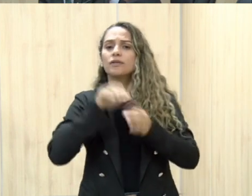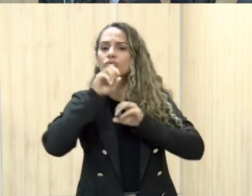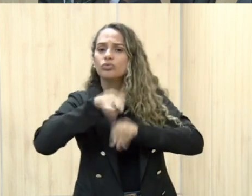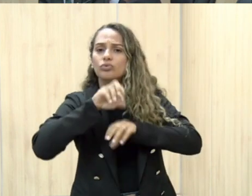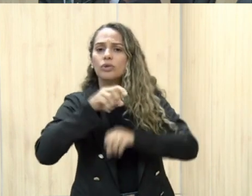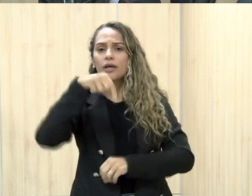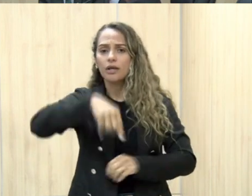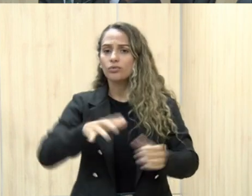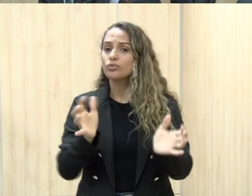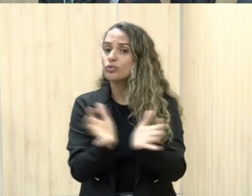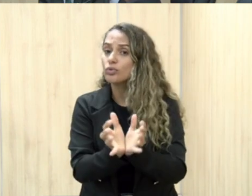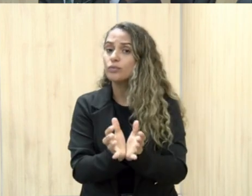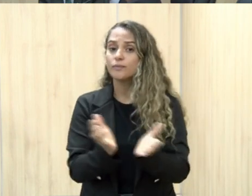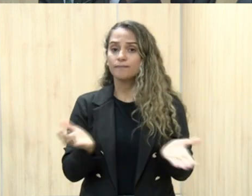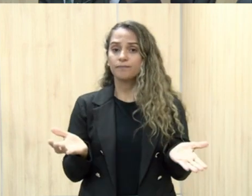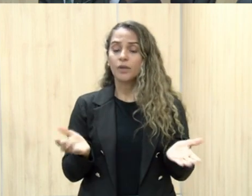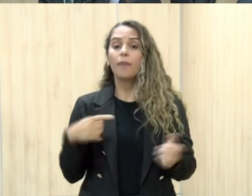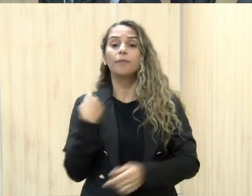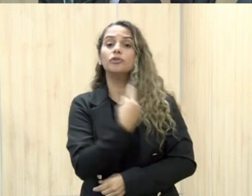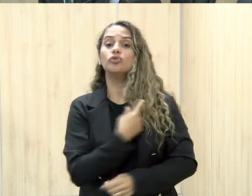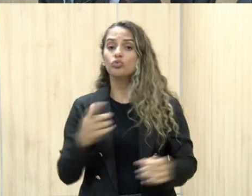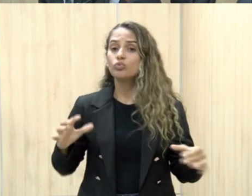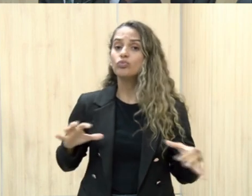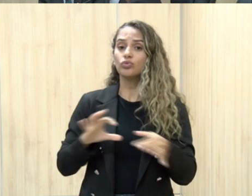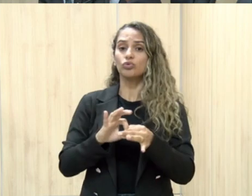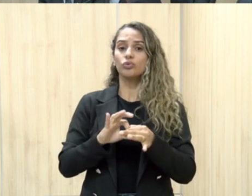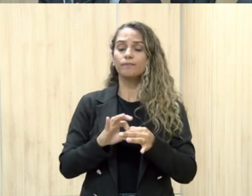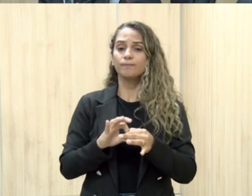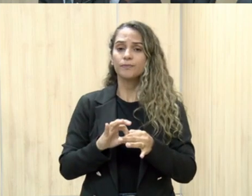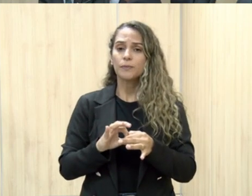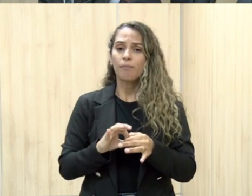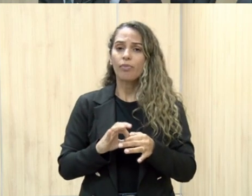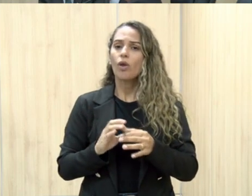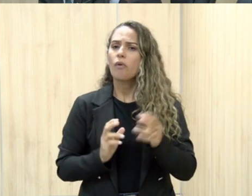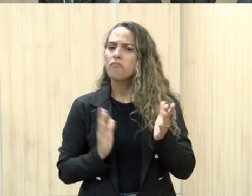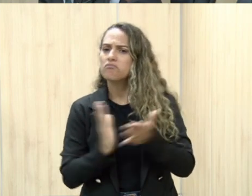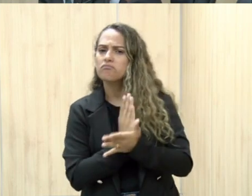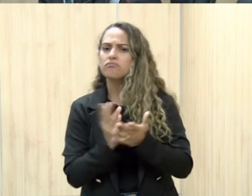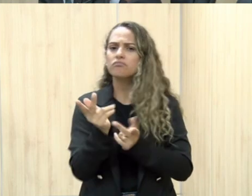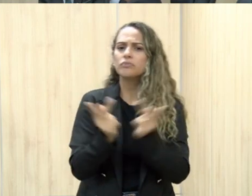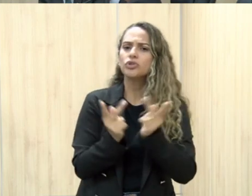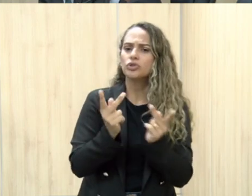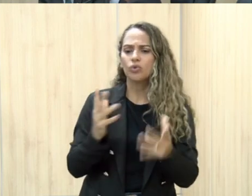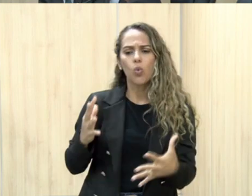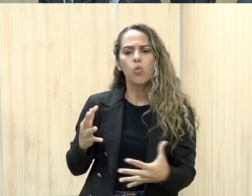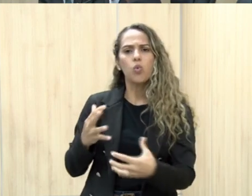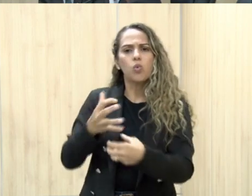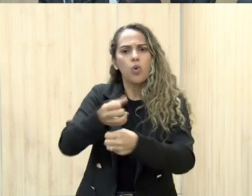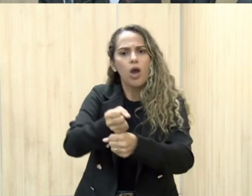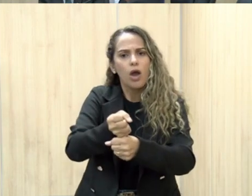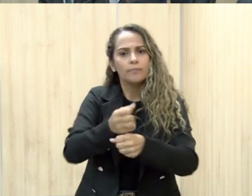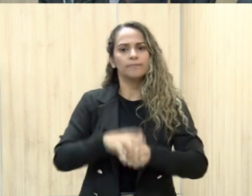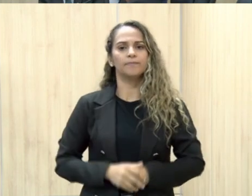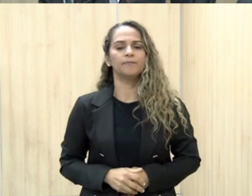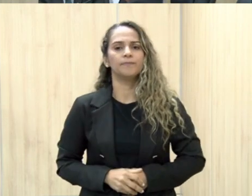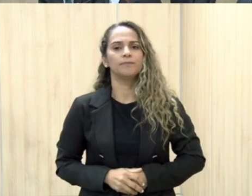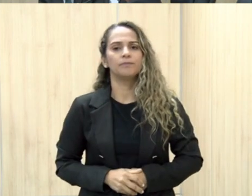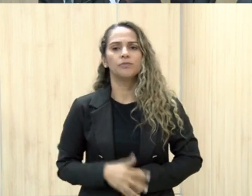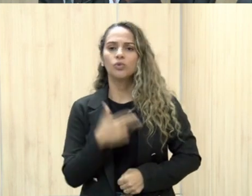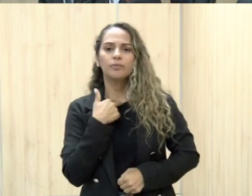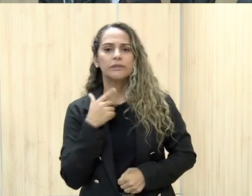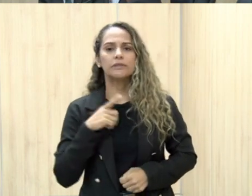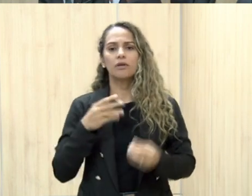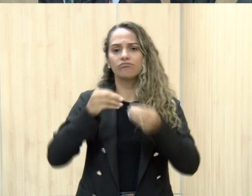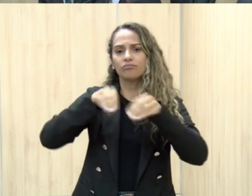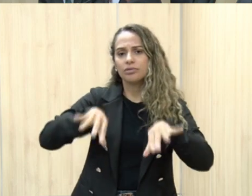na comissão para a gente construir juntos então talvez um projeto coletivo e a gente não possa ter